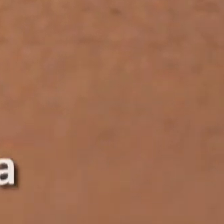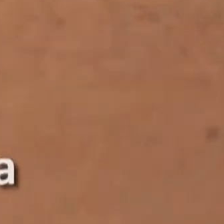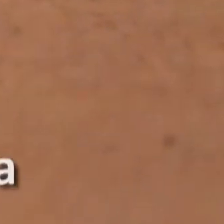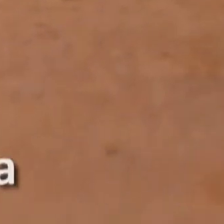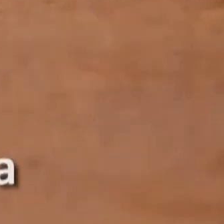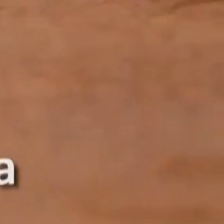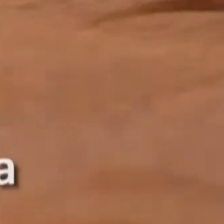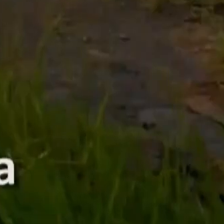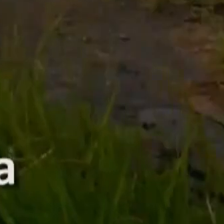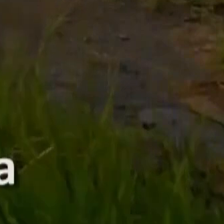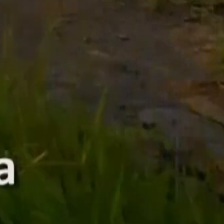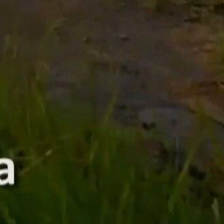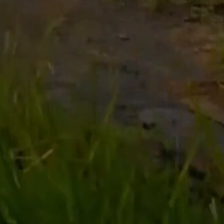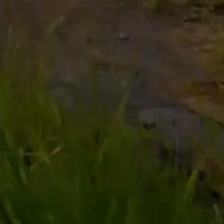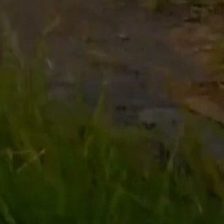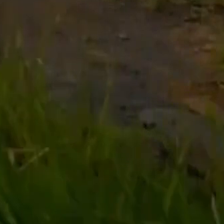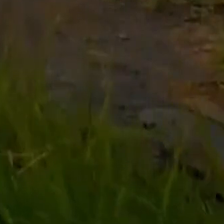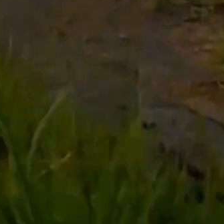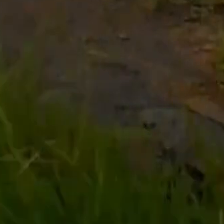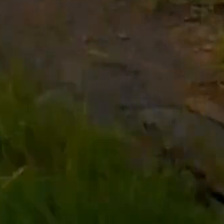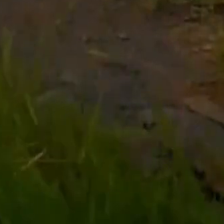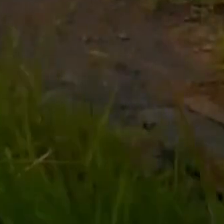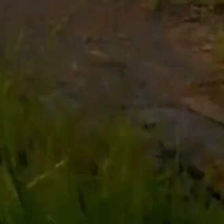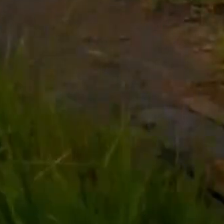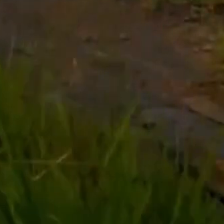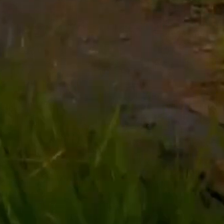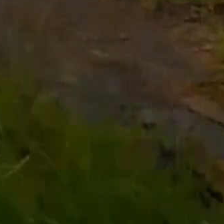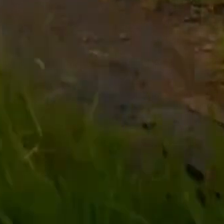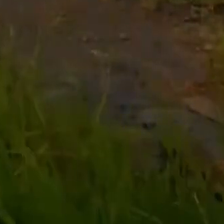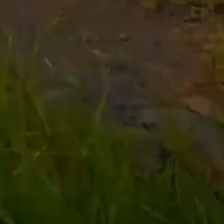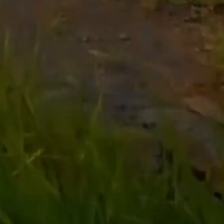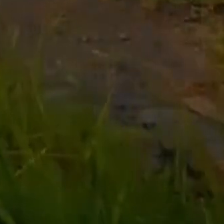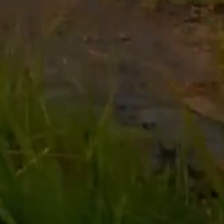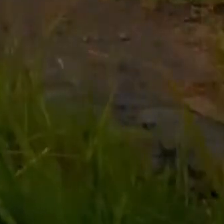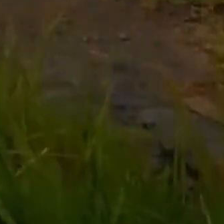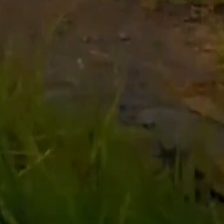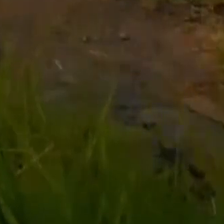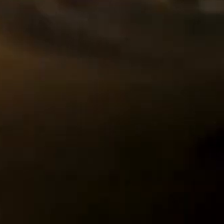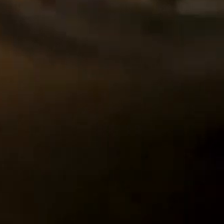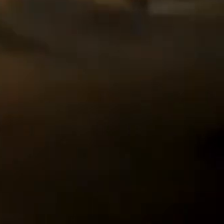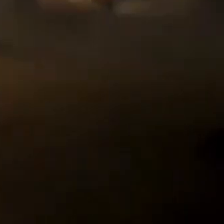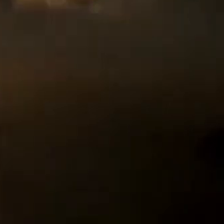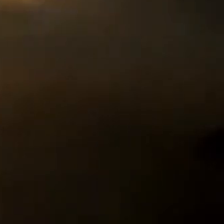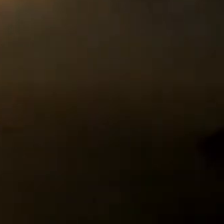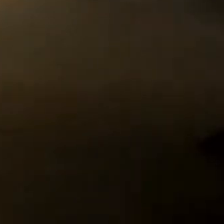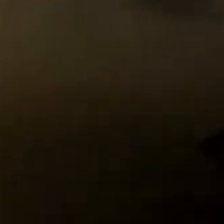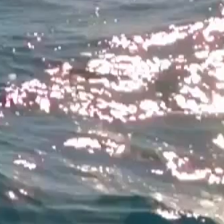Entre outras mil